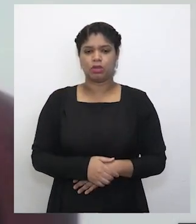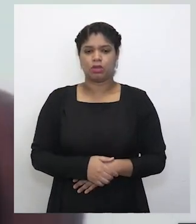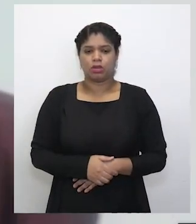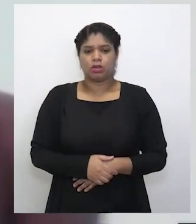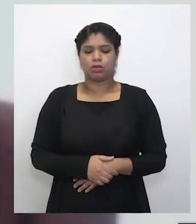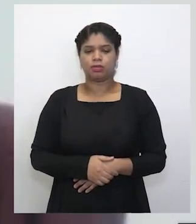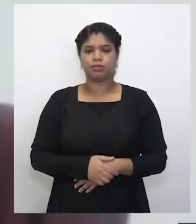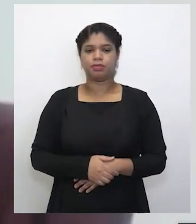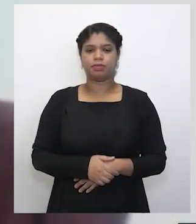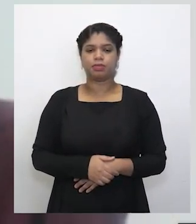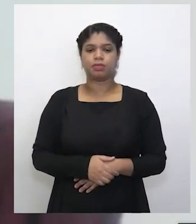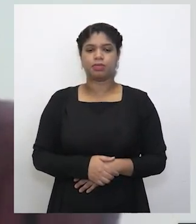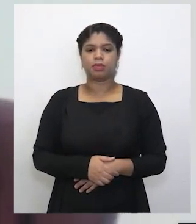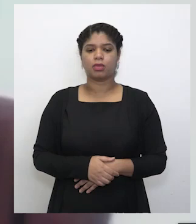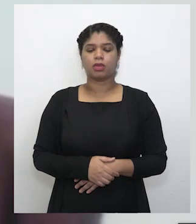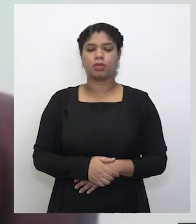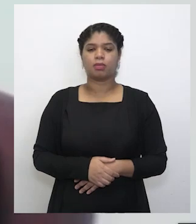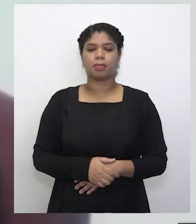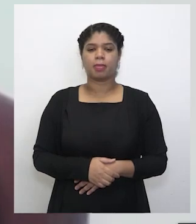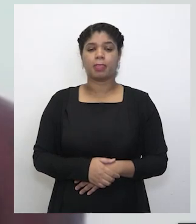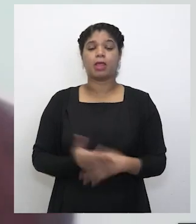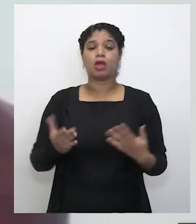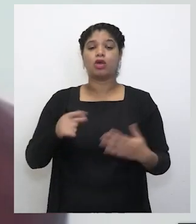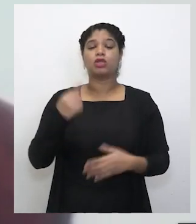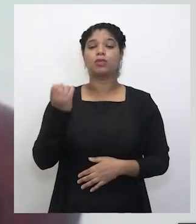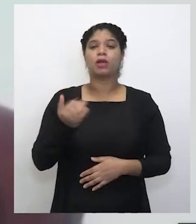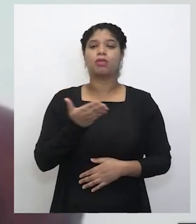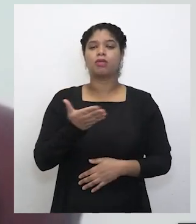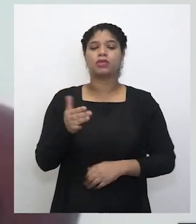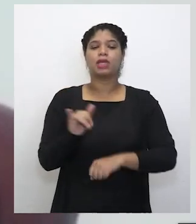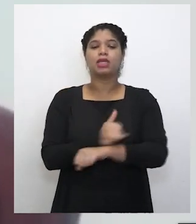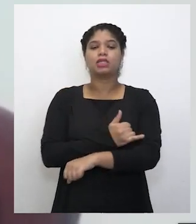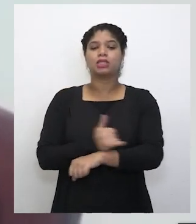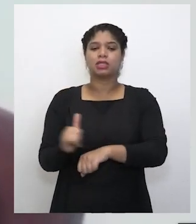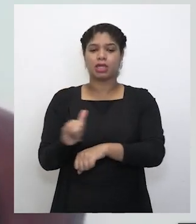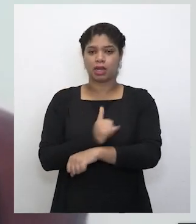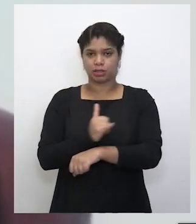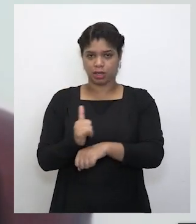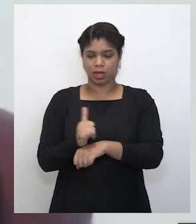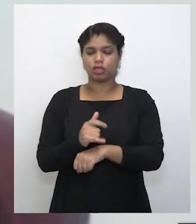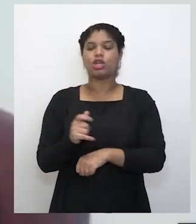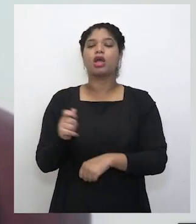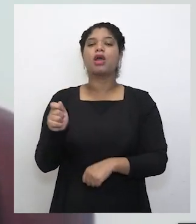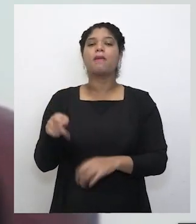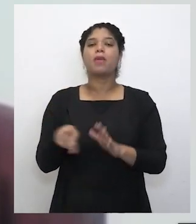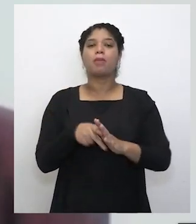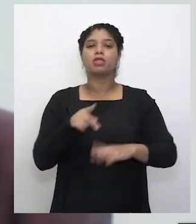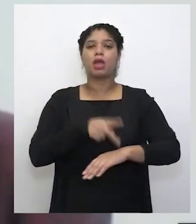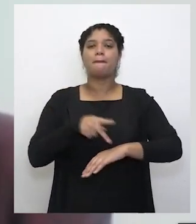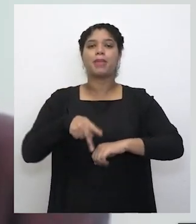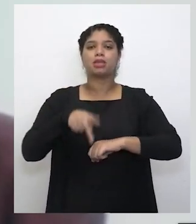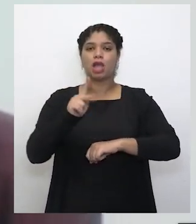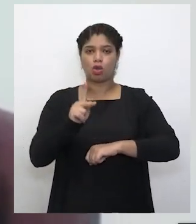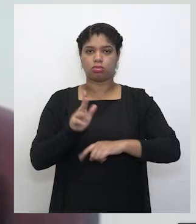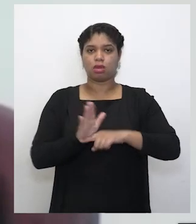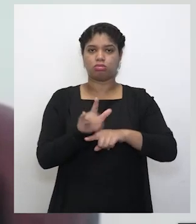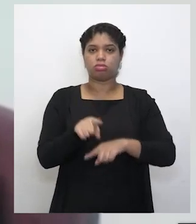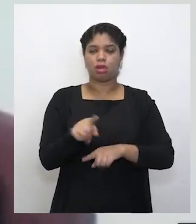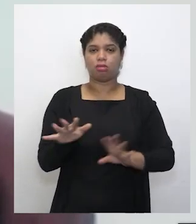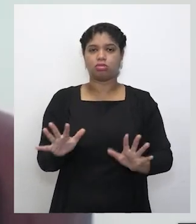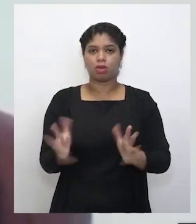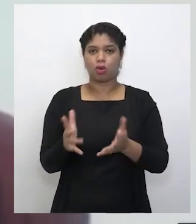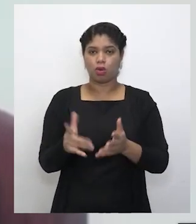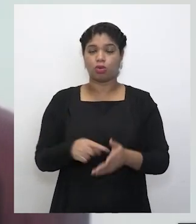E aqui a gente vai falar de uma boa estratégia de intervenção pedagógica, né, que é organizar